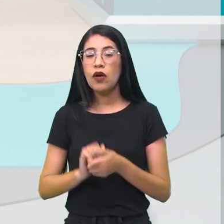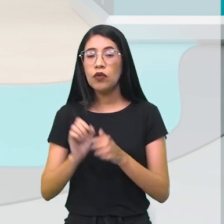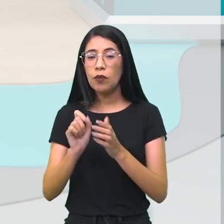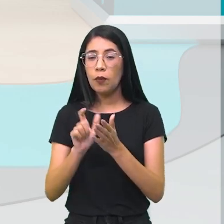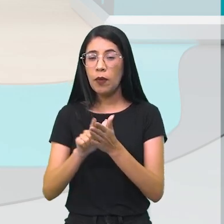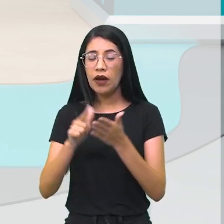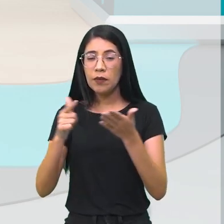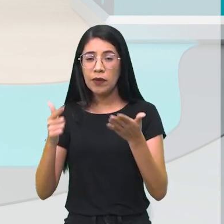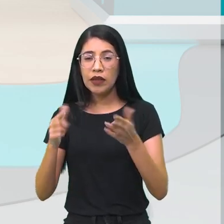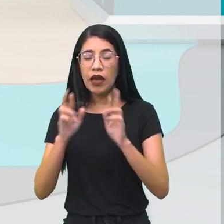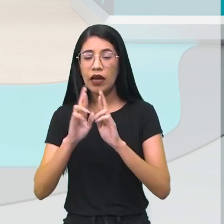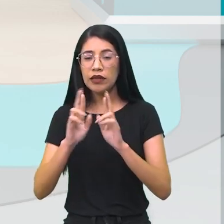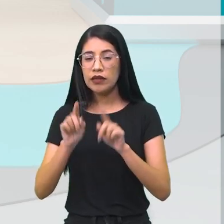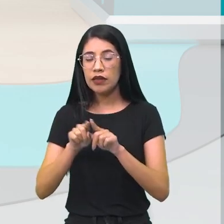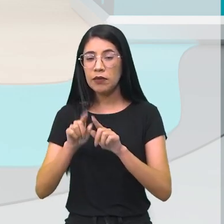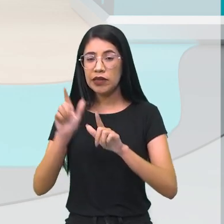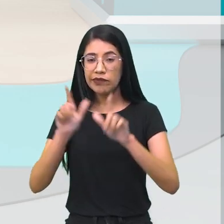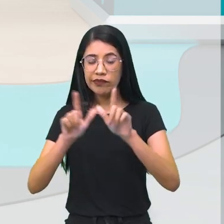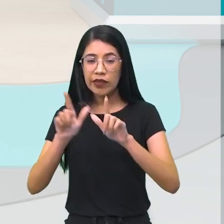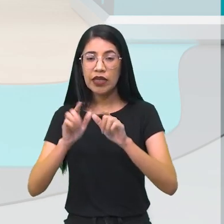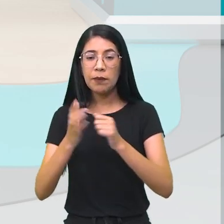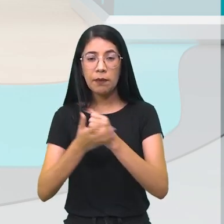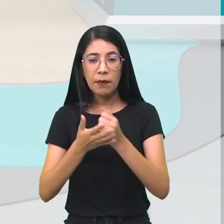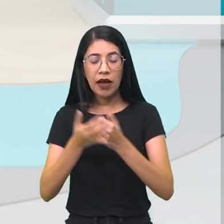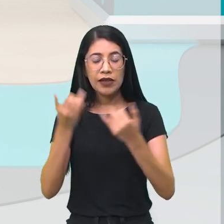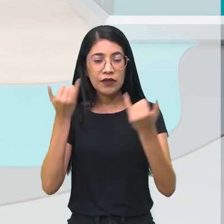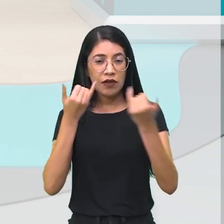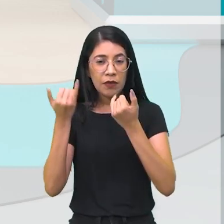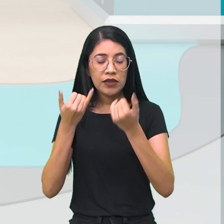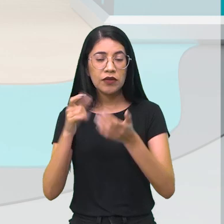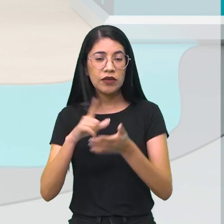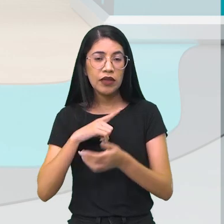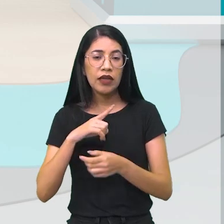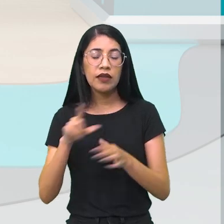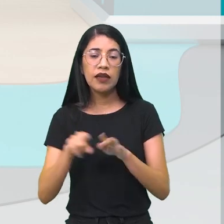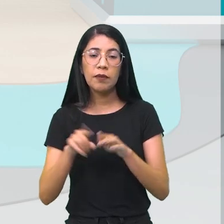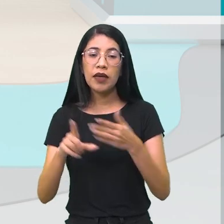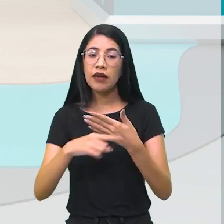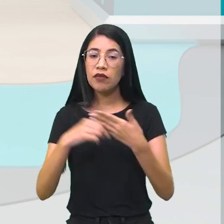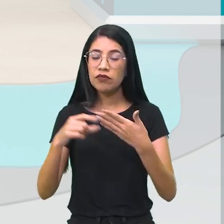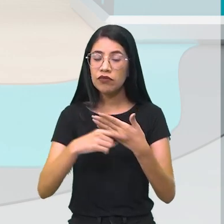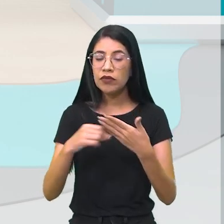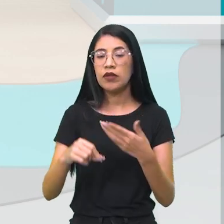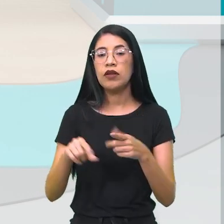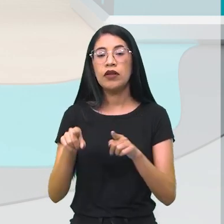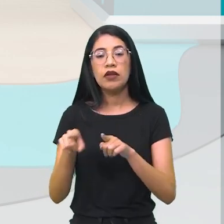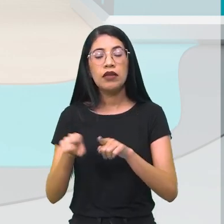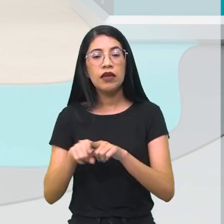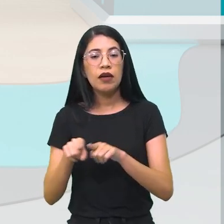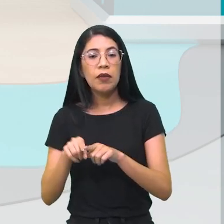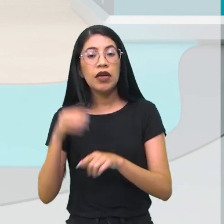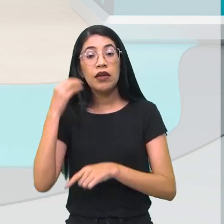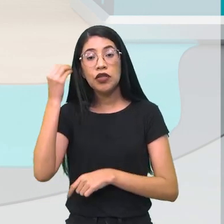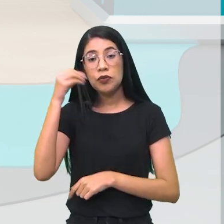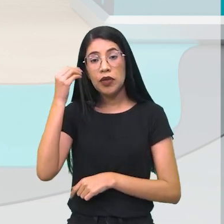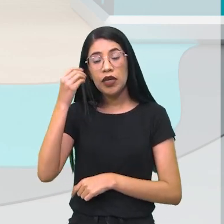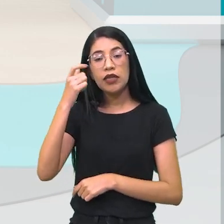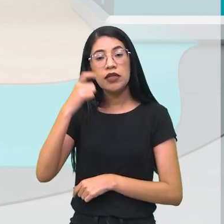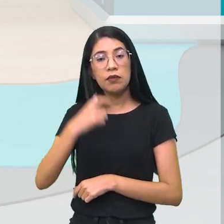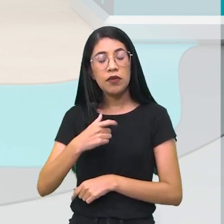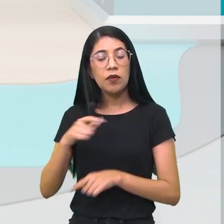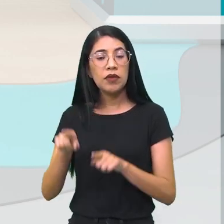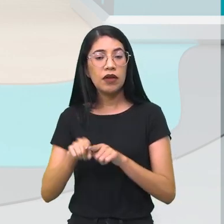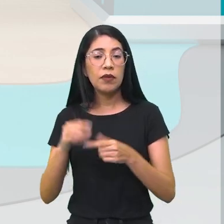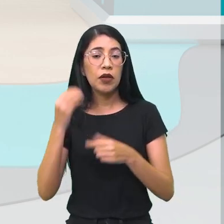tenha dados, né, eu posso argumentar com base em autores, eu posso argumentar com base na minha experiência